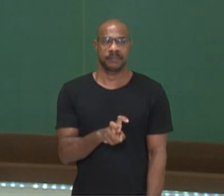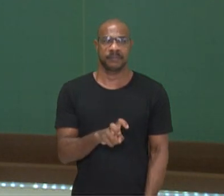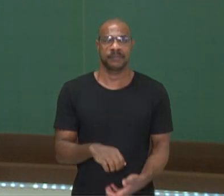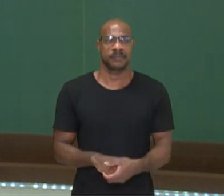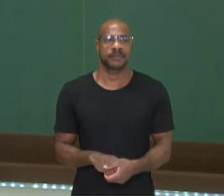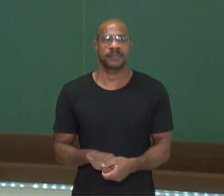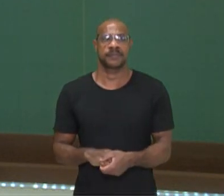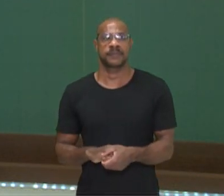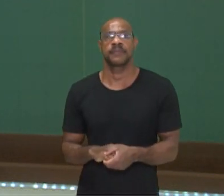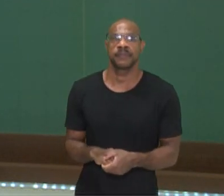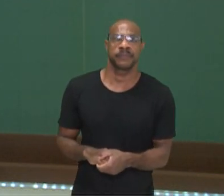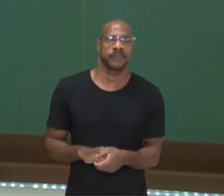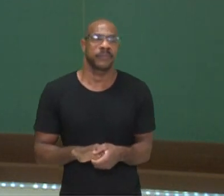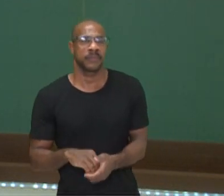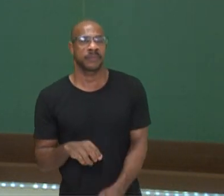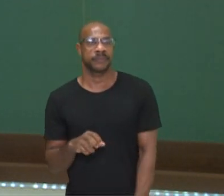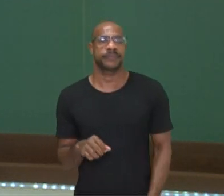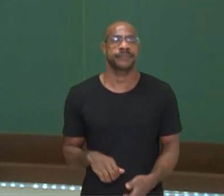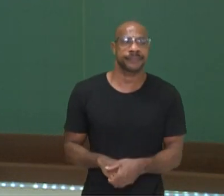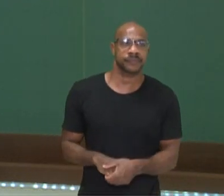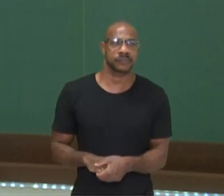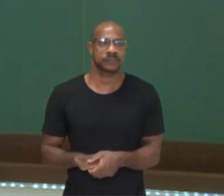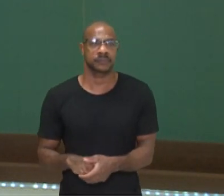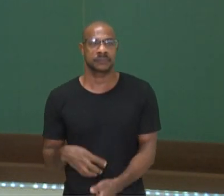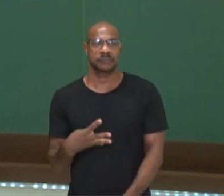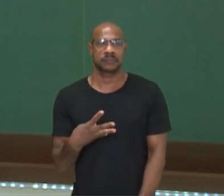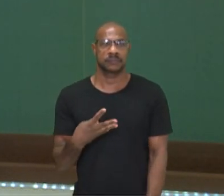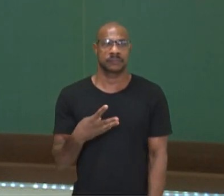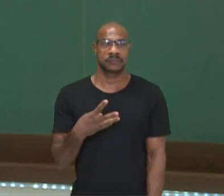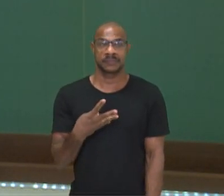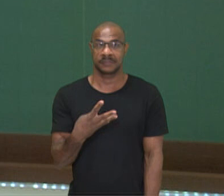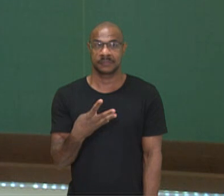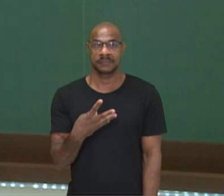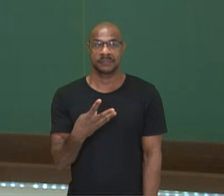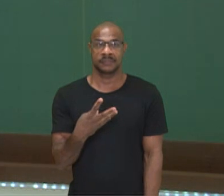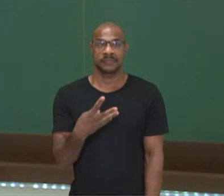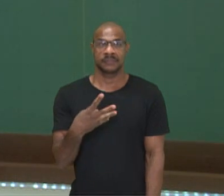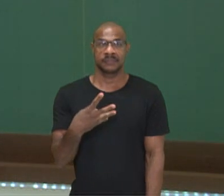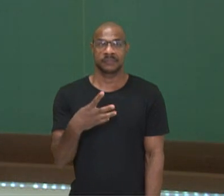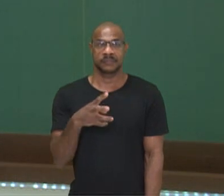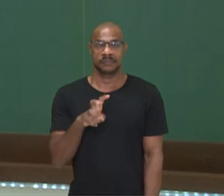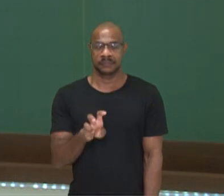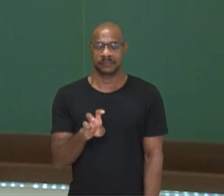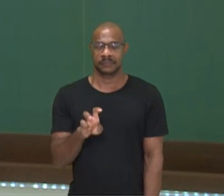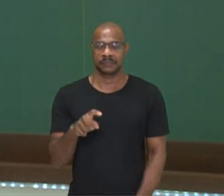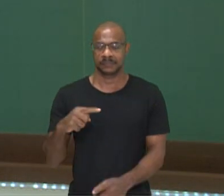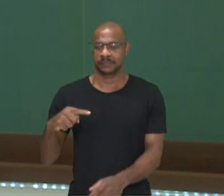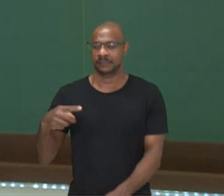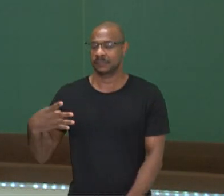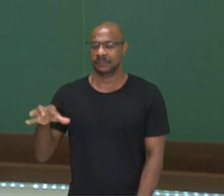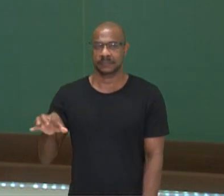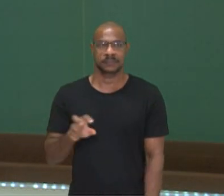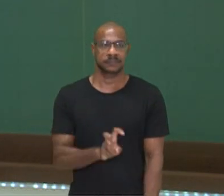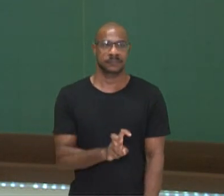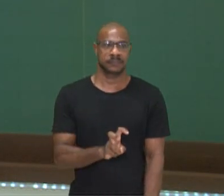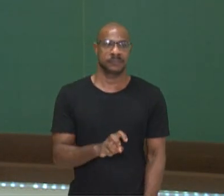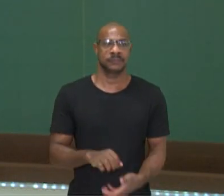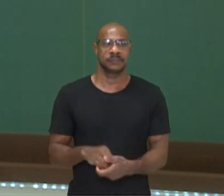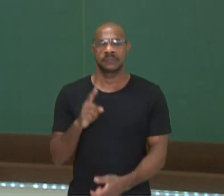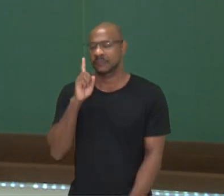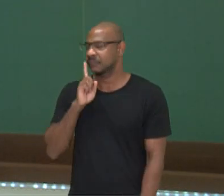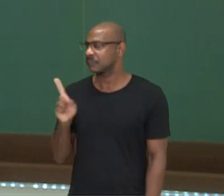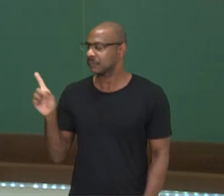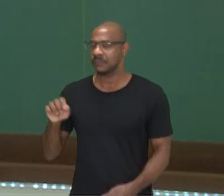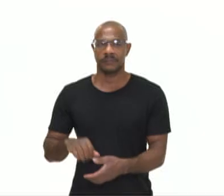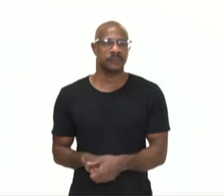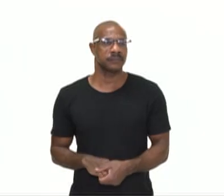5. Vou resolver o quê? Colchetes aqui primeiro, ó. Então, 5 mais 1, 6. 6